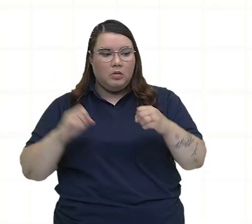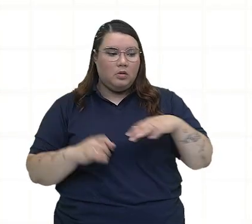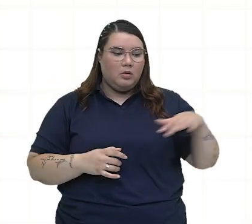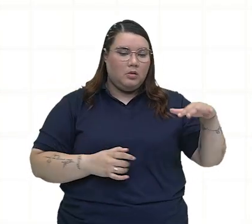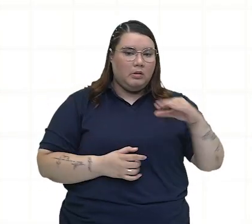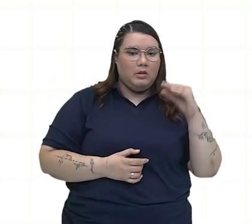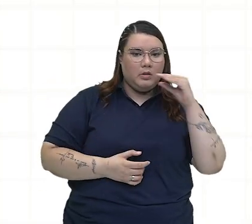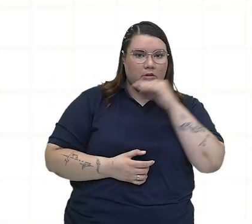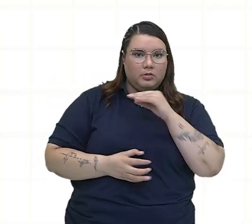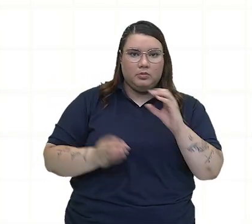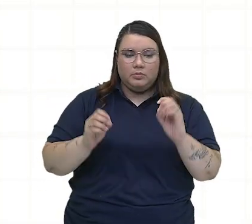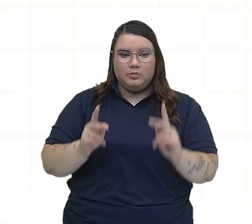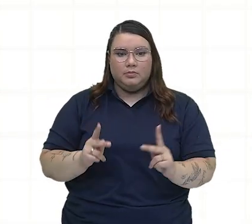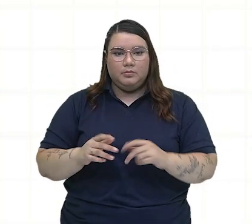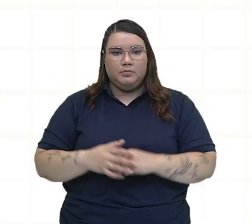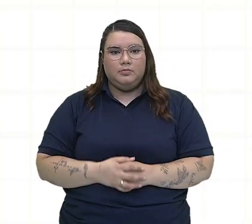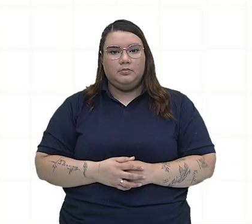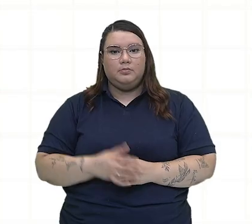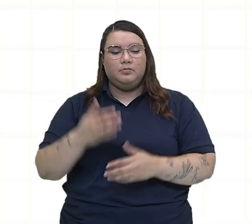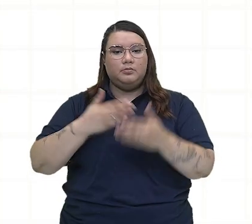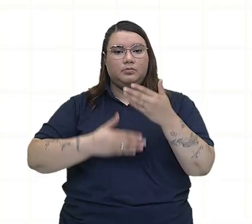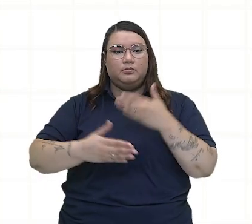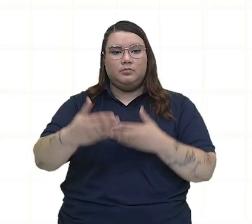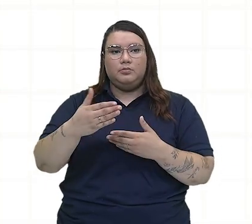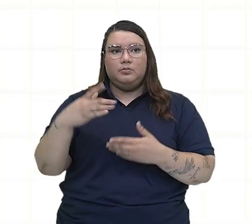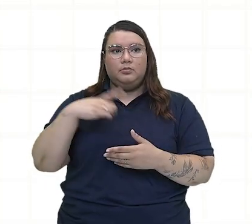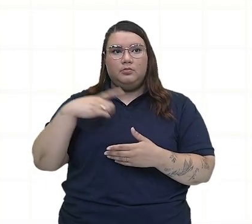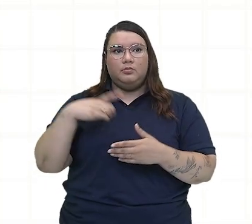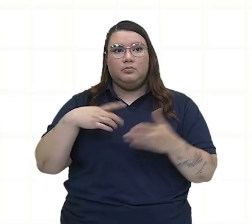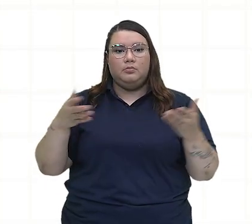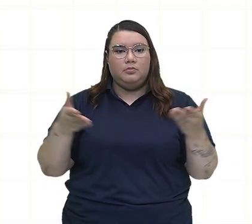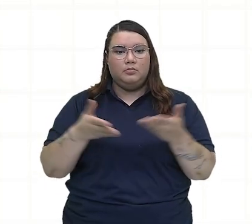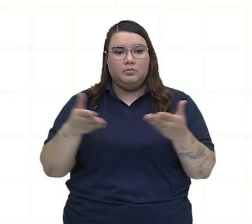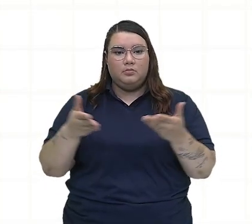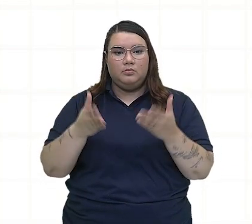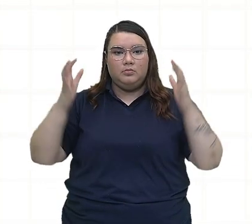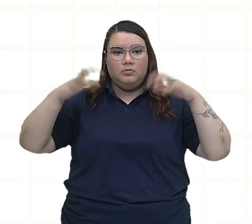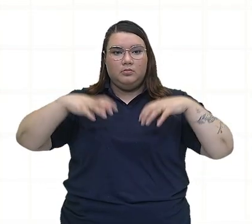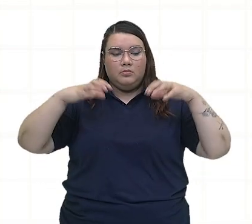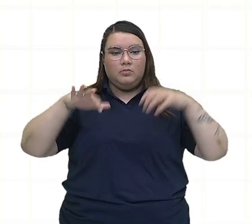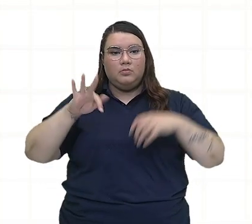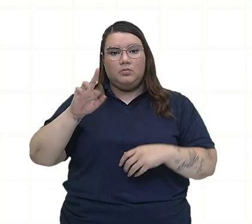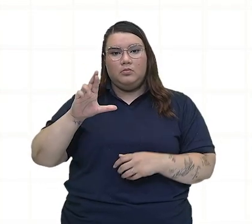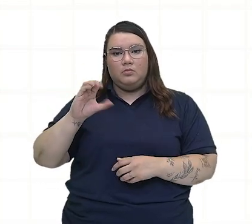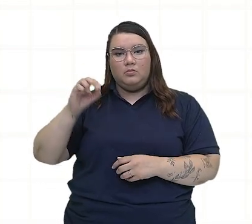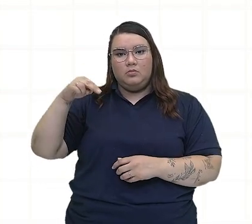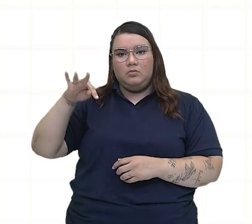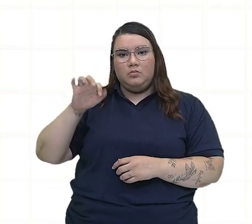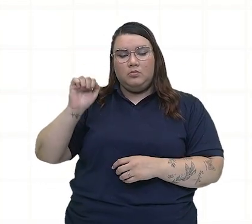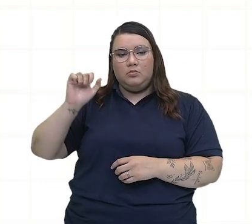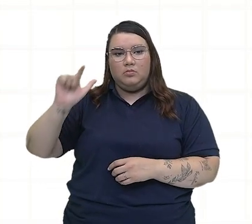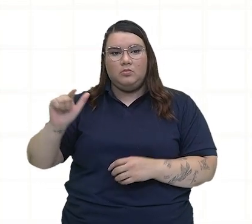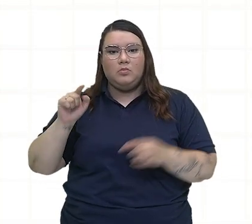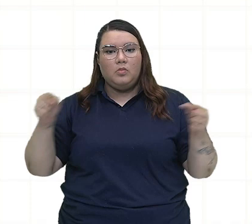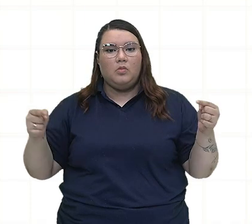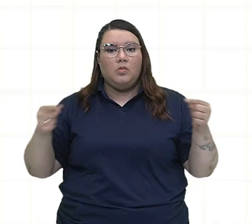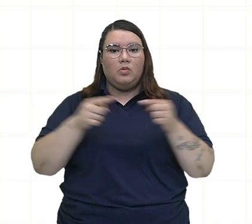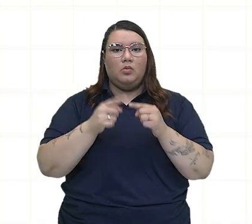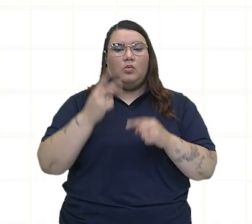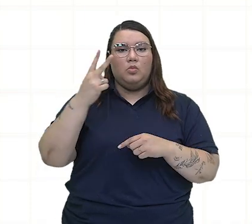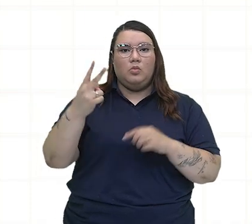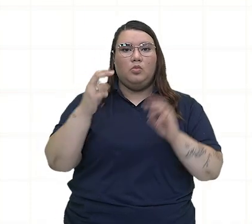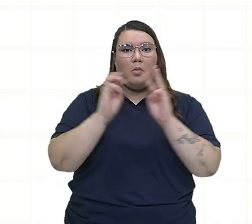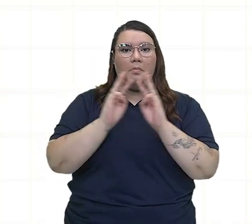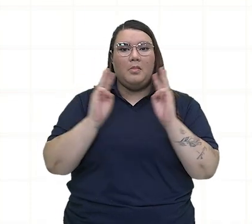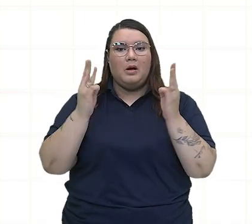mais quente. Na sequência, a gente vai ter agora a chuva frontal, que ela é o resultado de